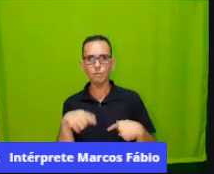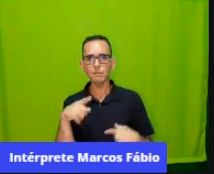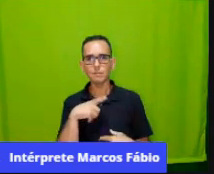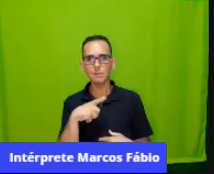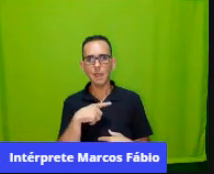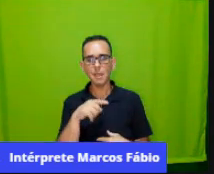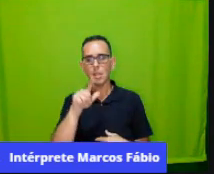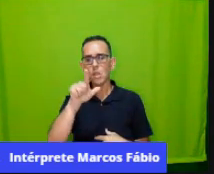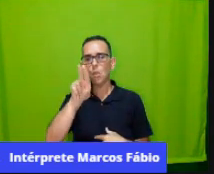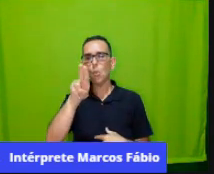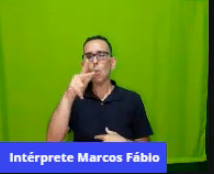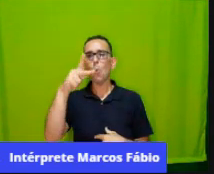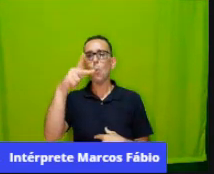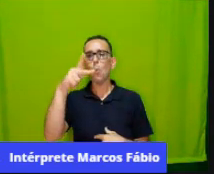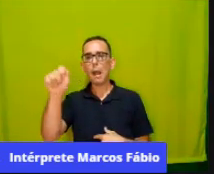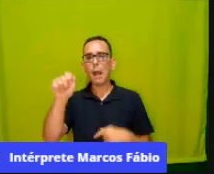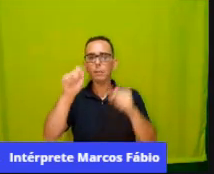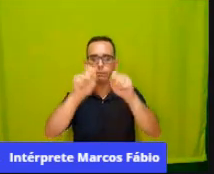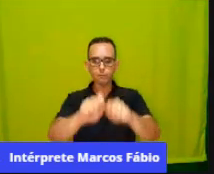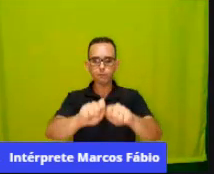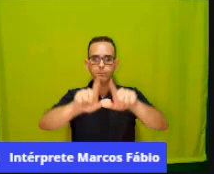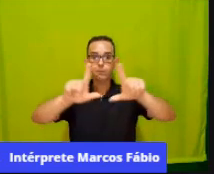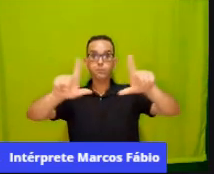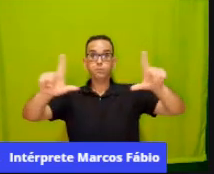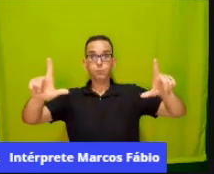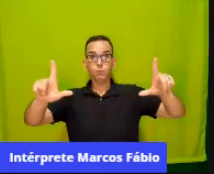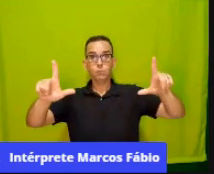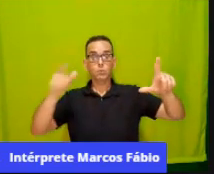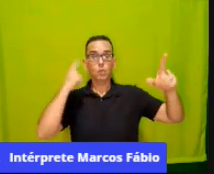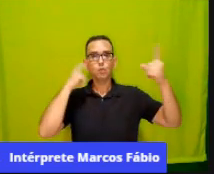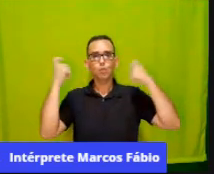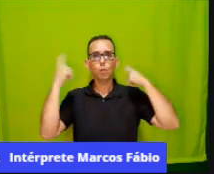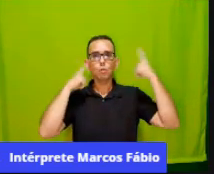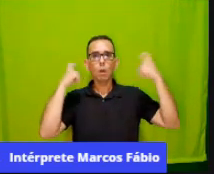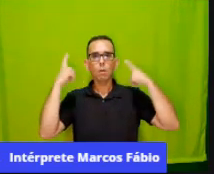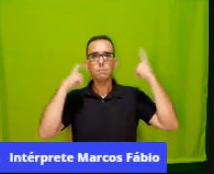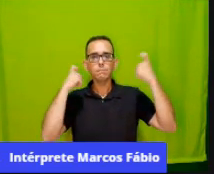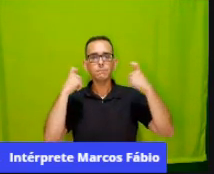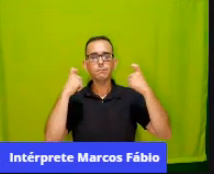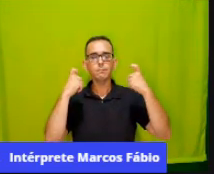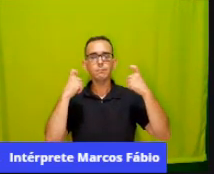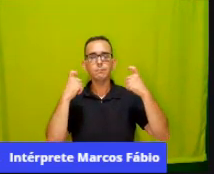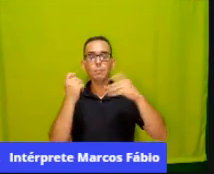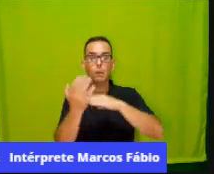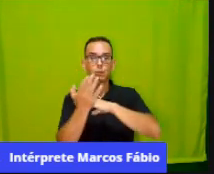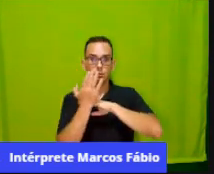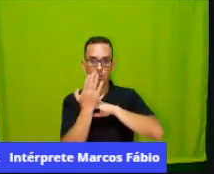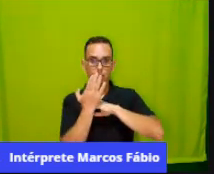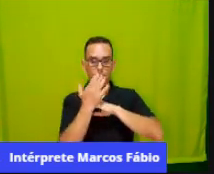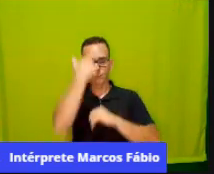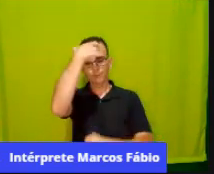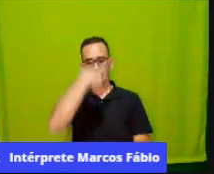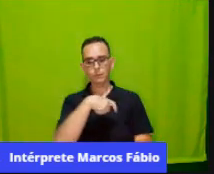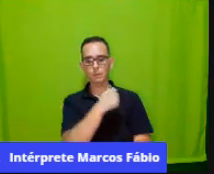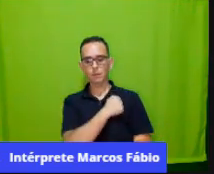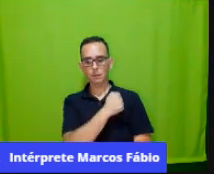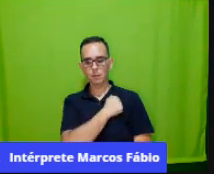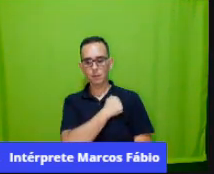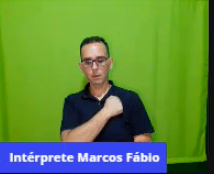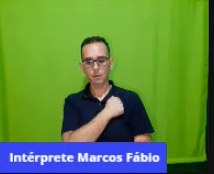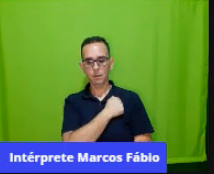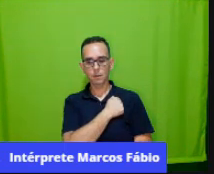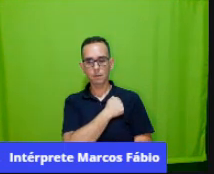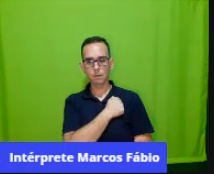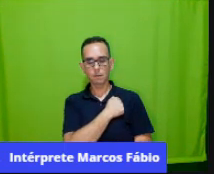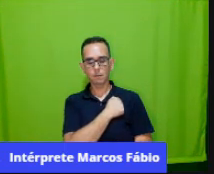comprometimento visual. Então, nós temos a lupa eletrônica. Então, ela tem auxílio sonoro para auxiliar o